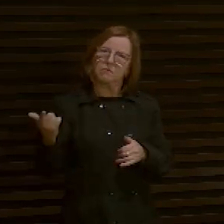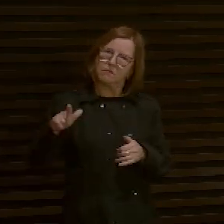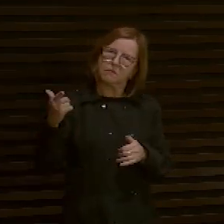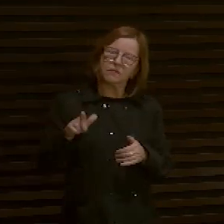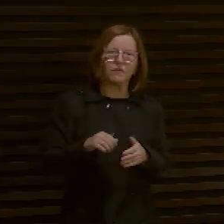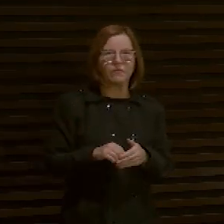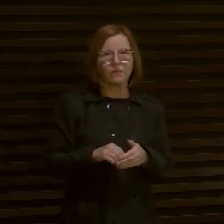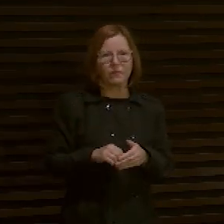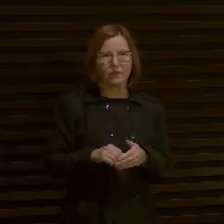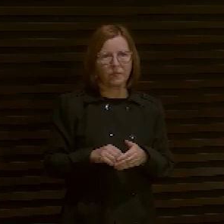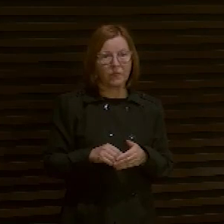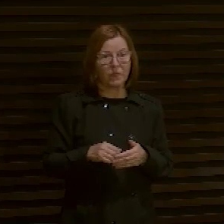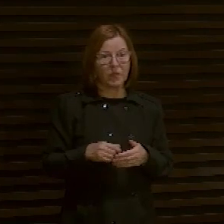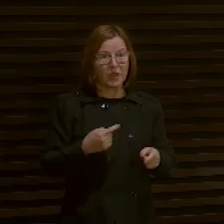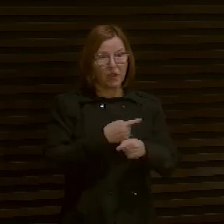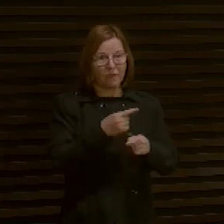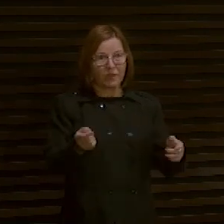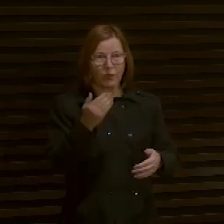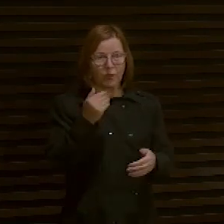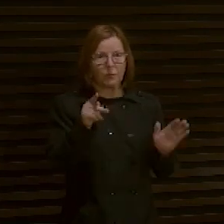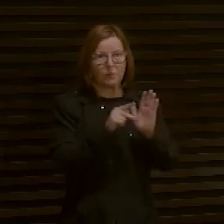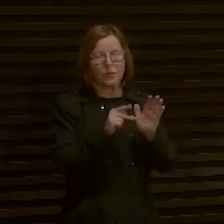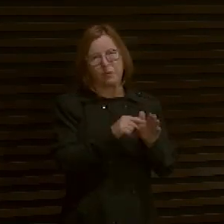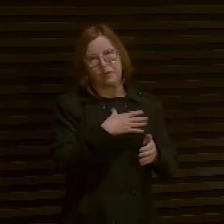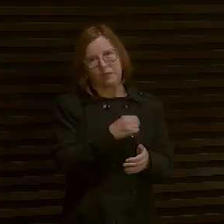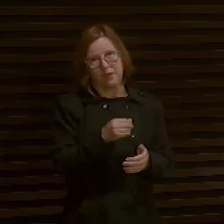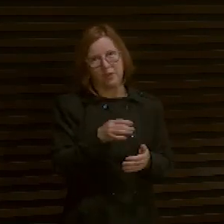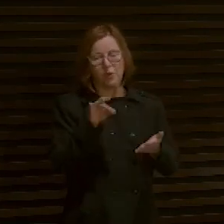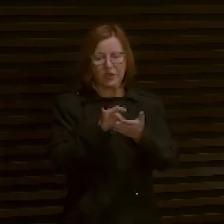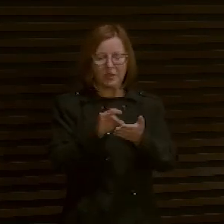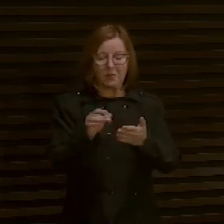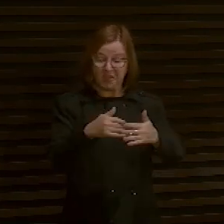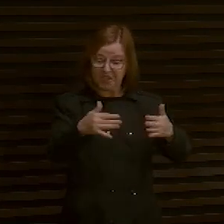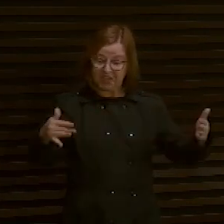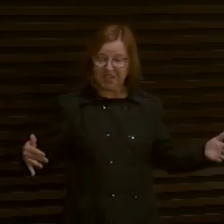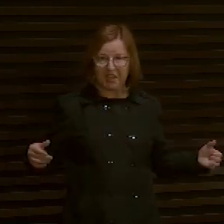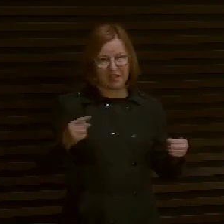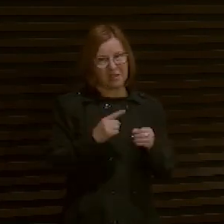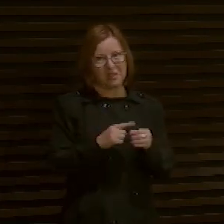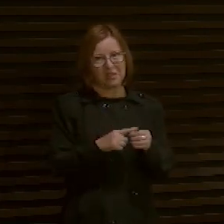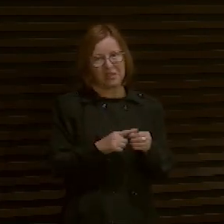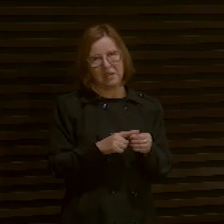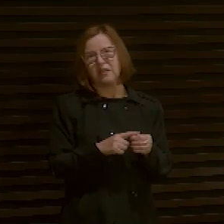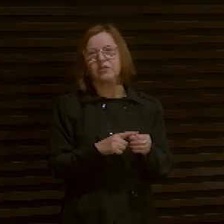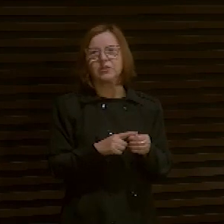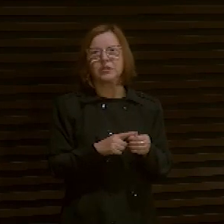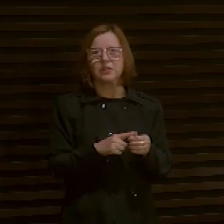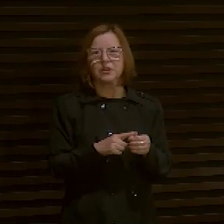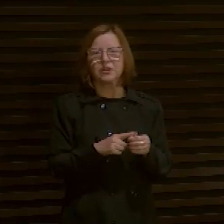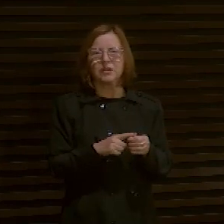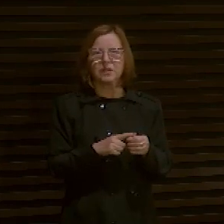que vocês chegariam a um ponto de comer os seus próprios filhos, que os inimigos cercariam as suas cidades, e o povo continuou